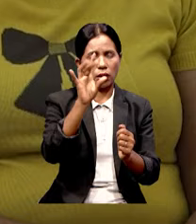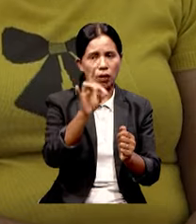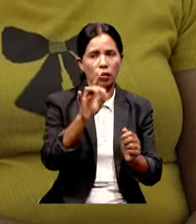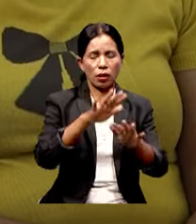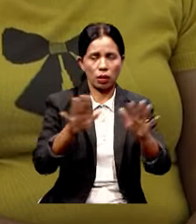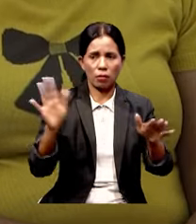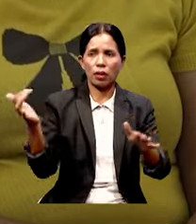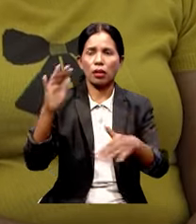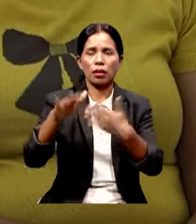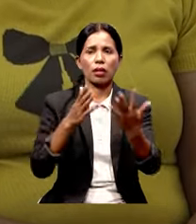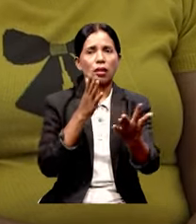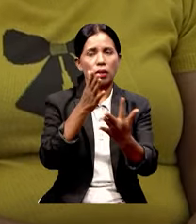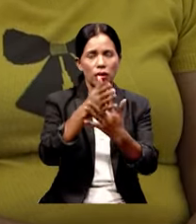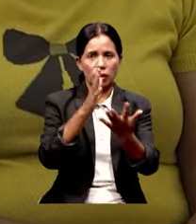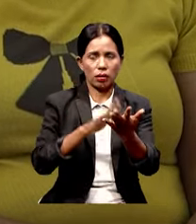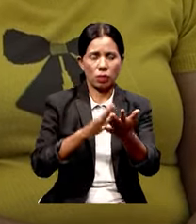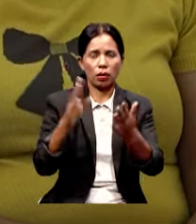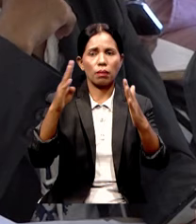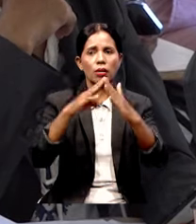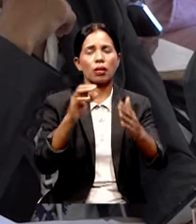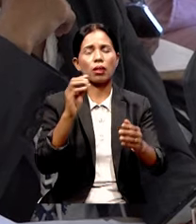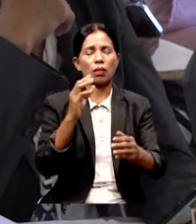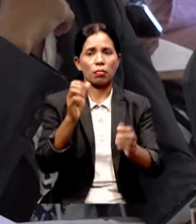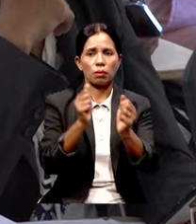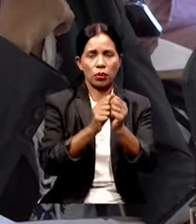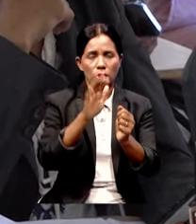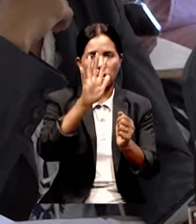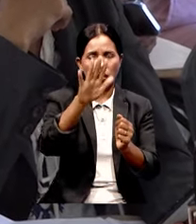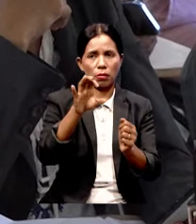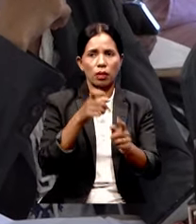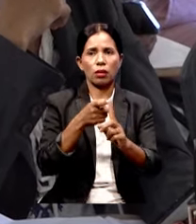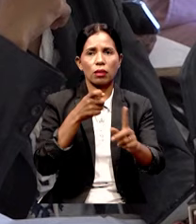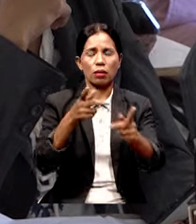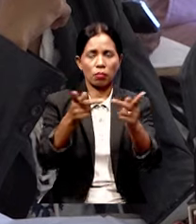labari sirnebe se acesso ba escola Bauma, a mutuk atus lima, nebe acumula